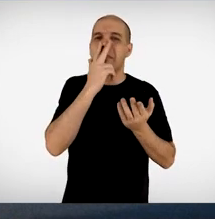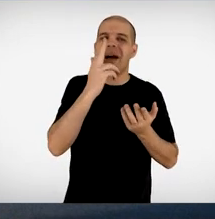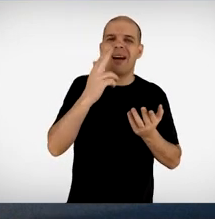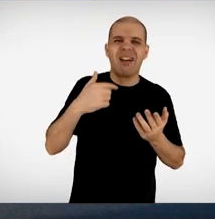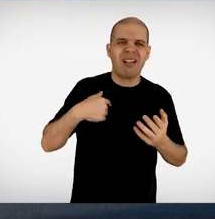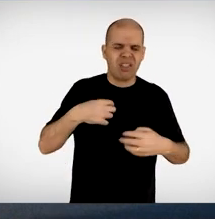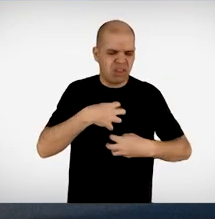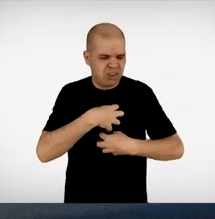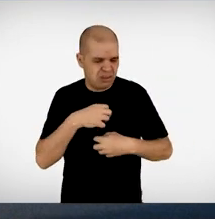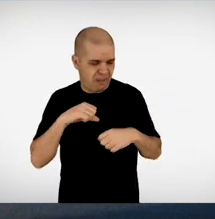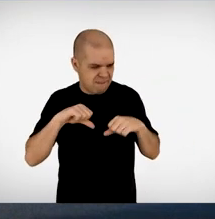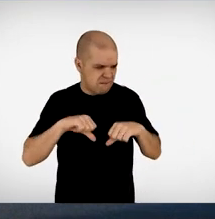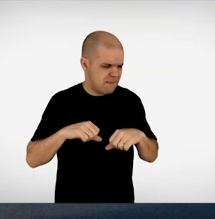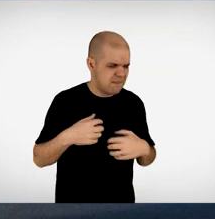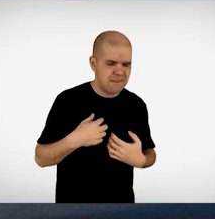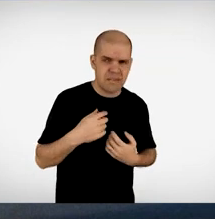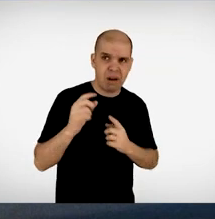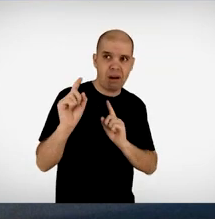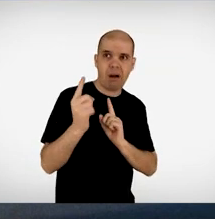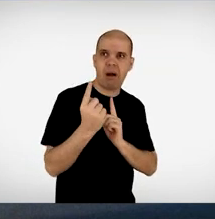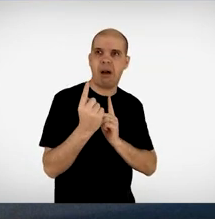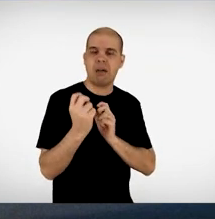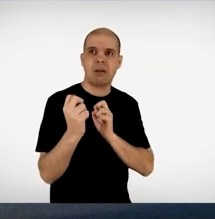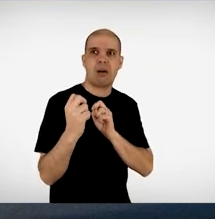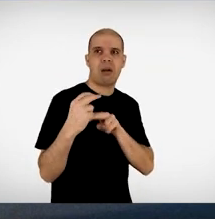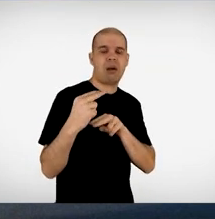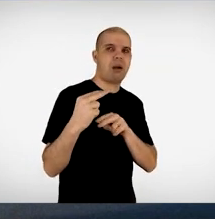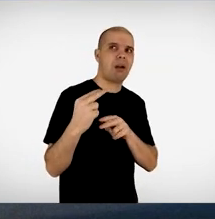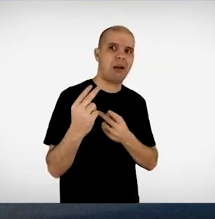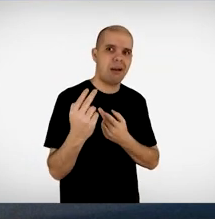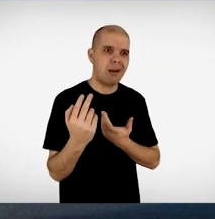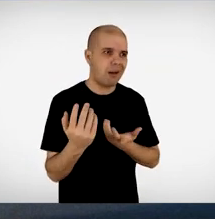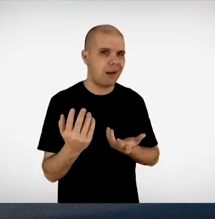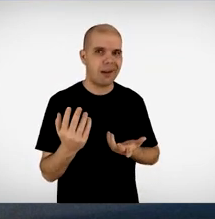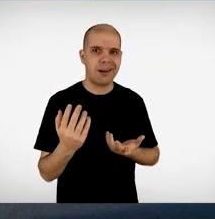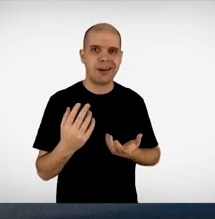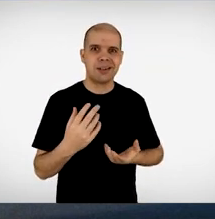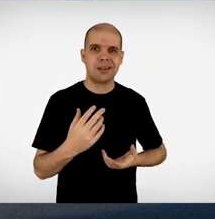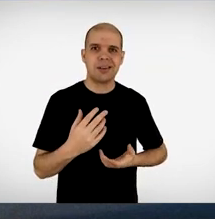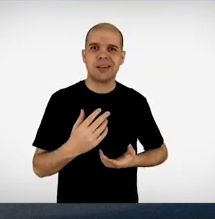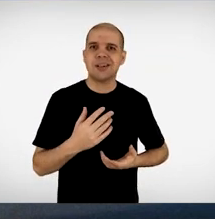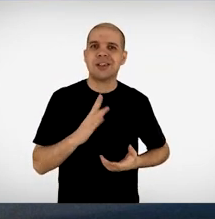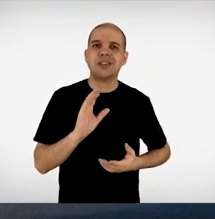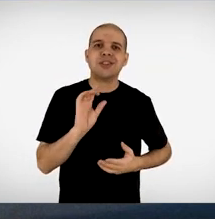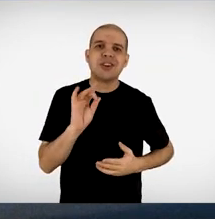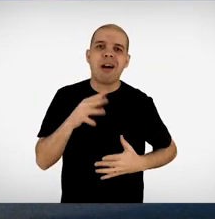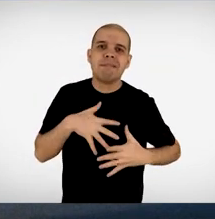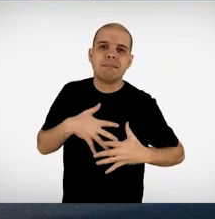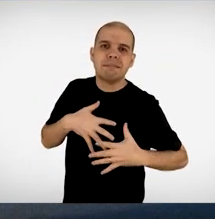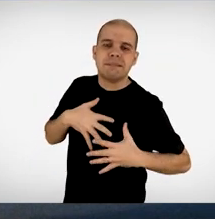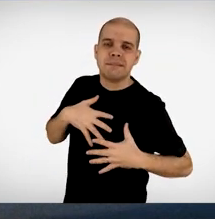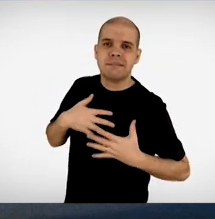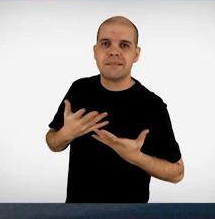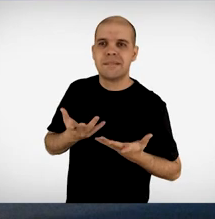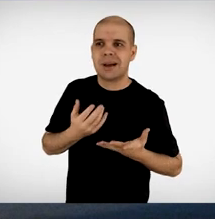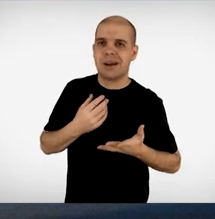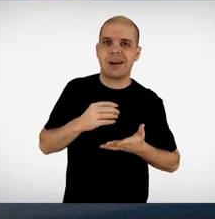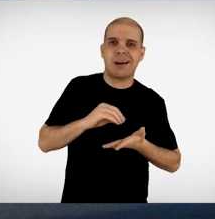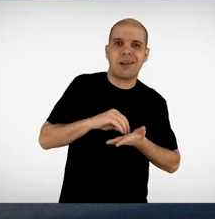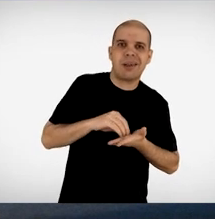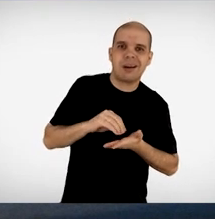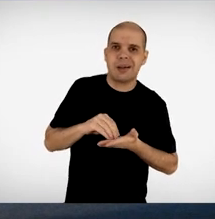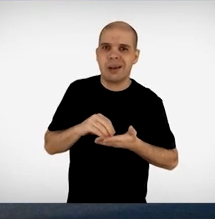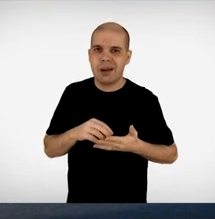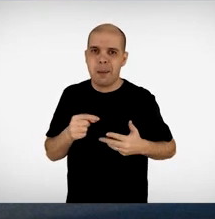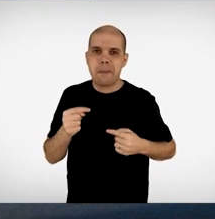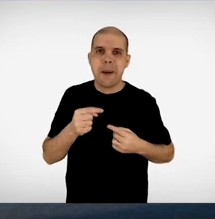Ele vinha como uma cura para a passagem do tempo, para a solidão, para perceber todas aquelas diferenças. E eu acho